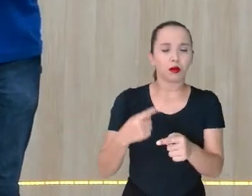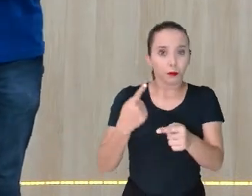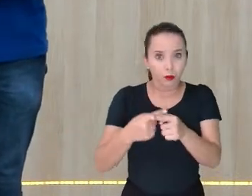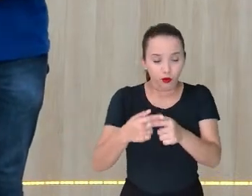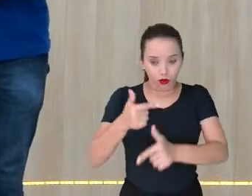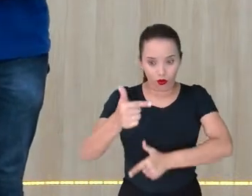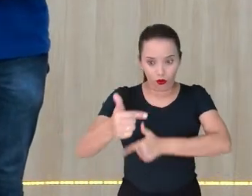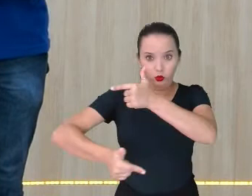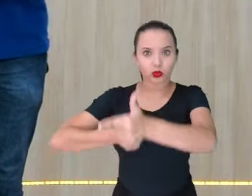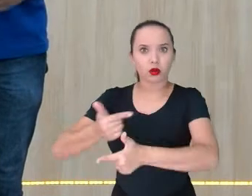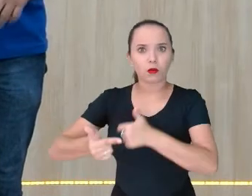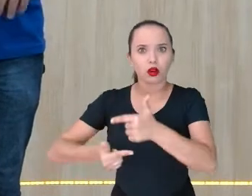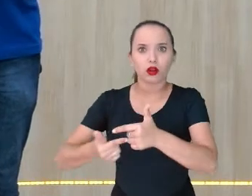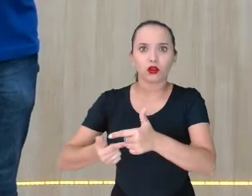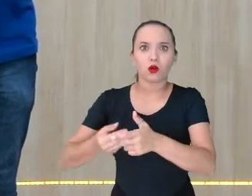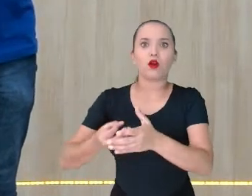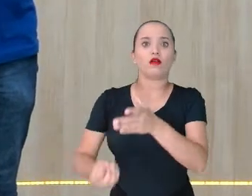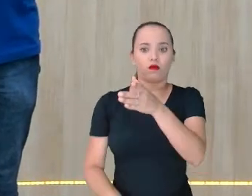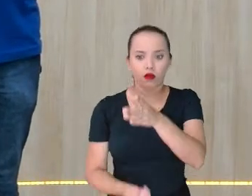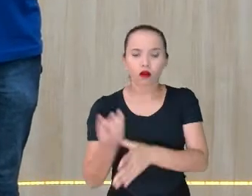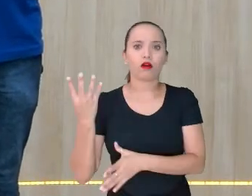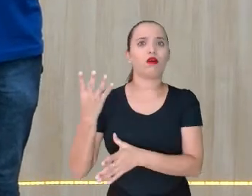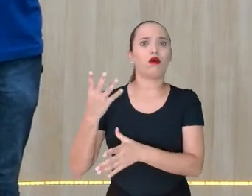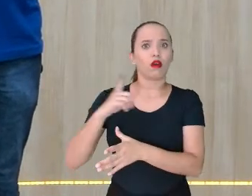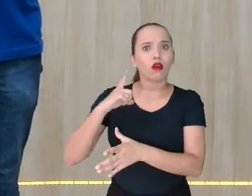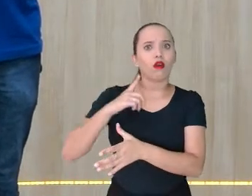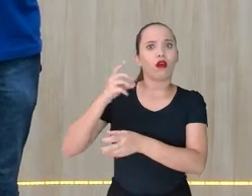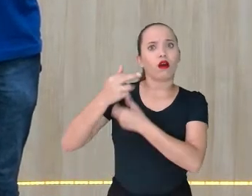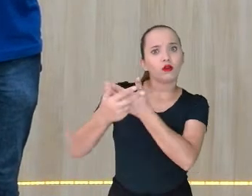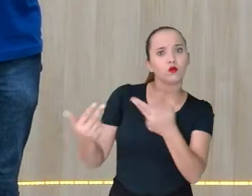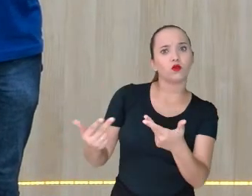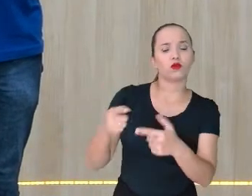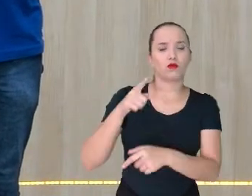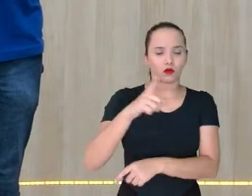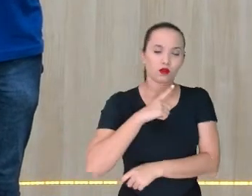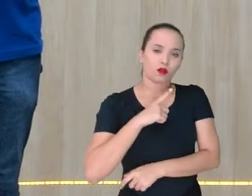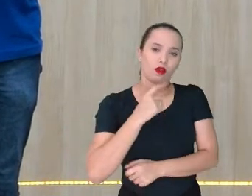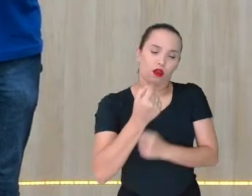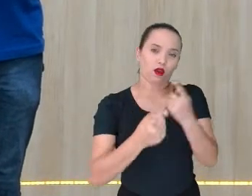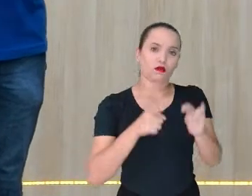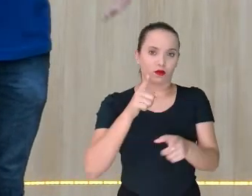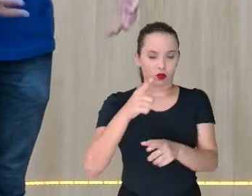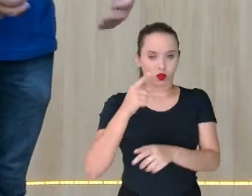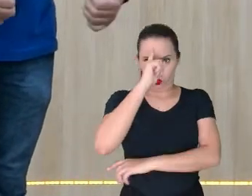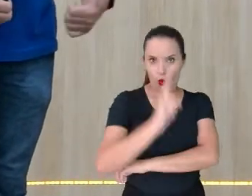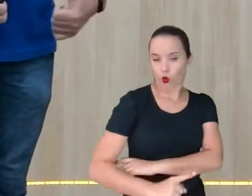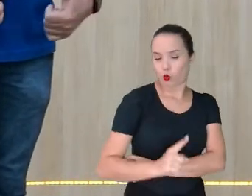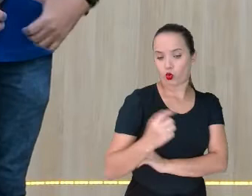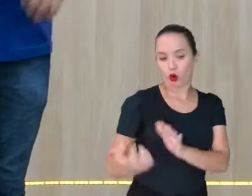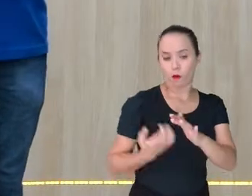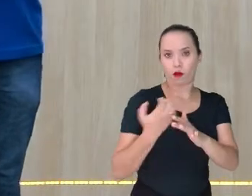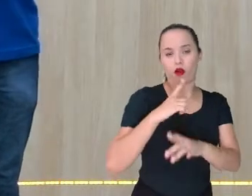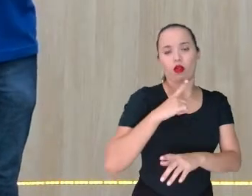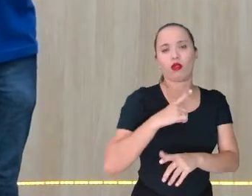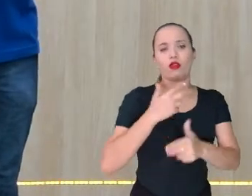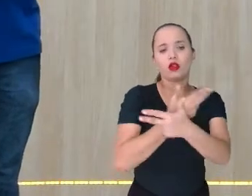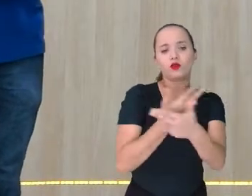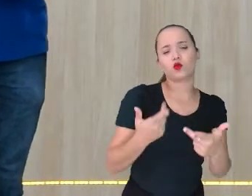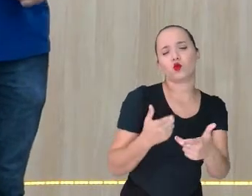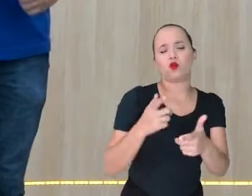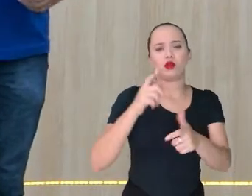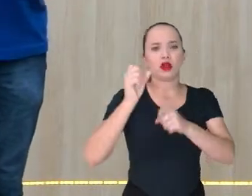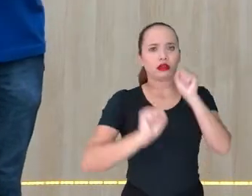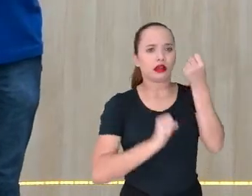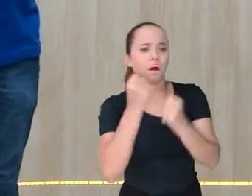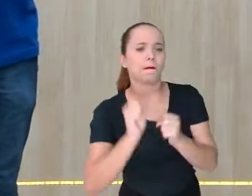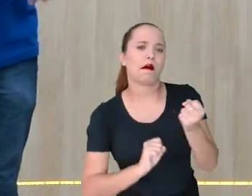para você. Você tem os meios de produção. O dinheiro, as máquinas, a terra, né? A tecnologia.